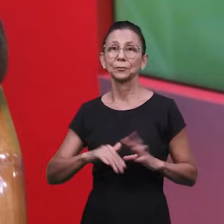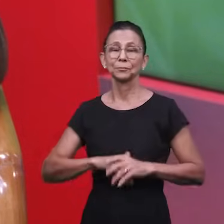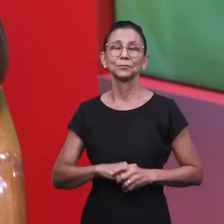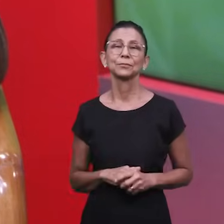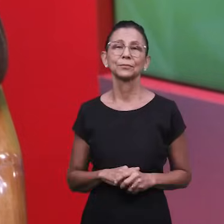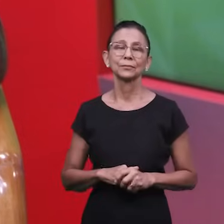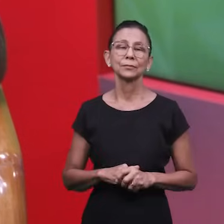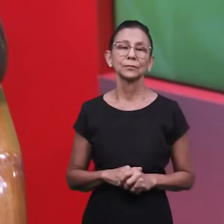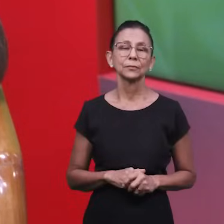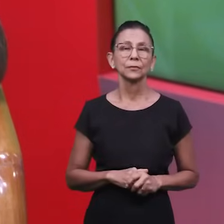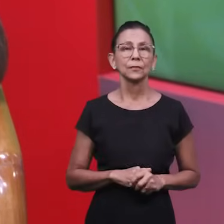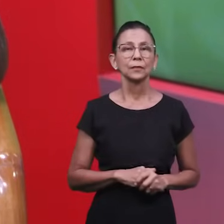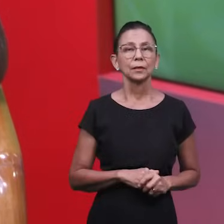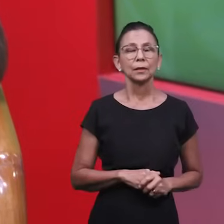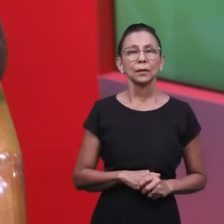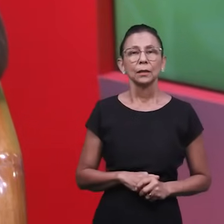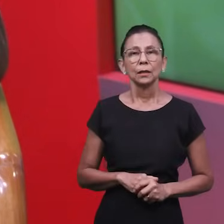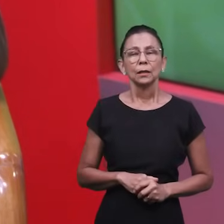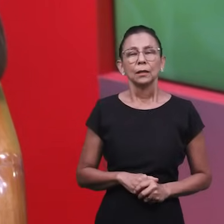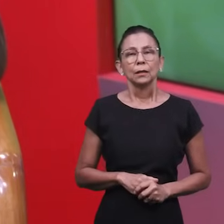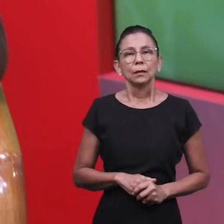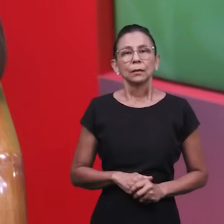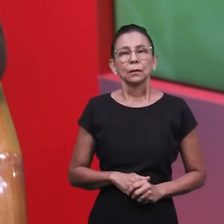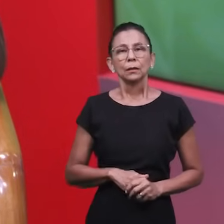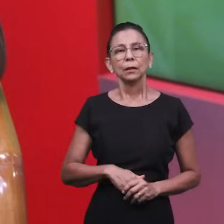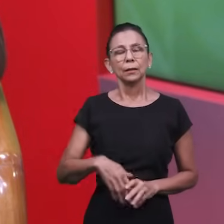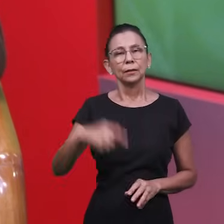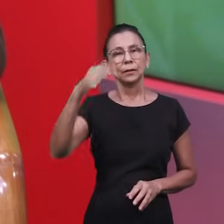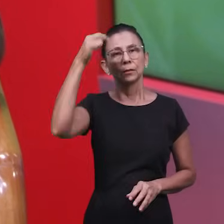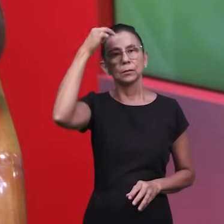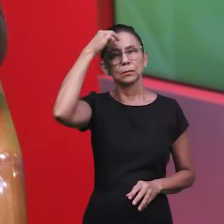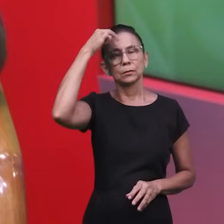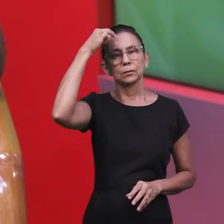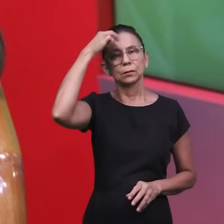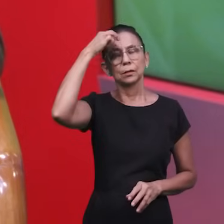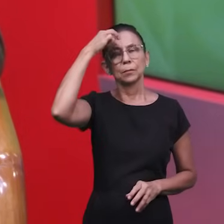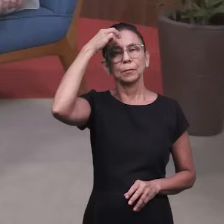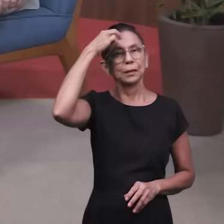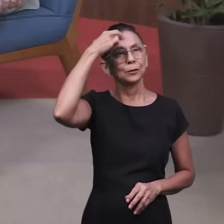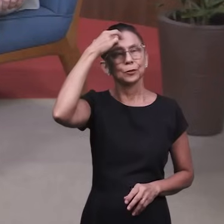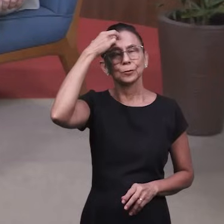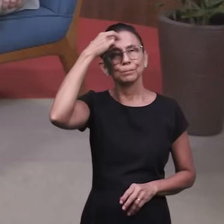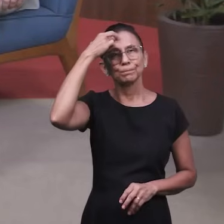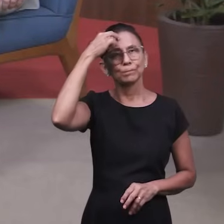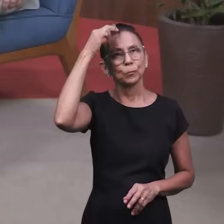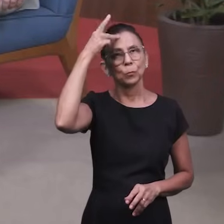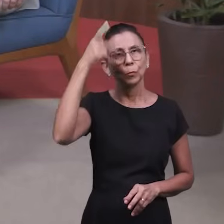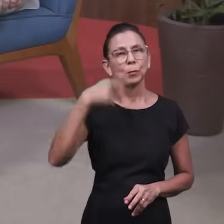para os irmãos, a mente humana, Josias, não consegue,